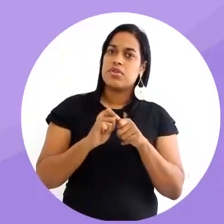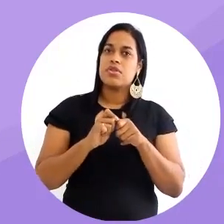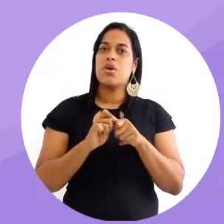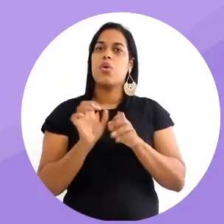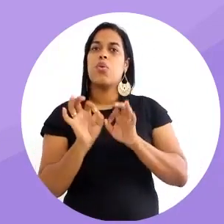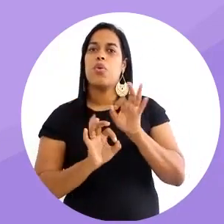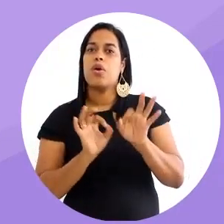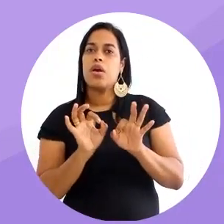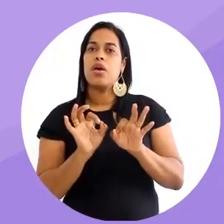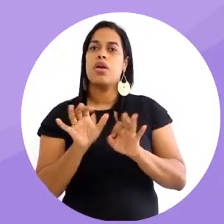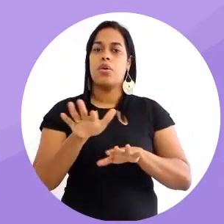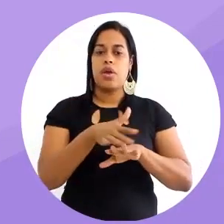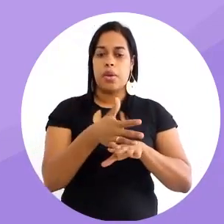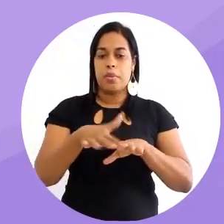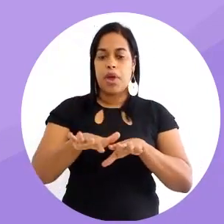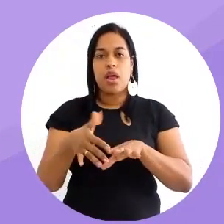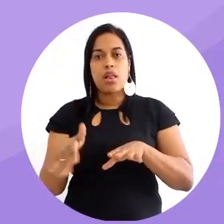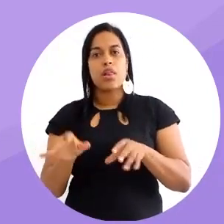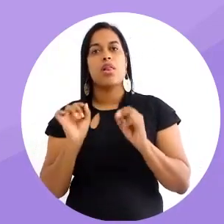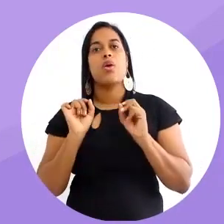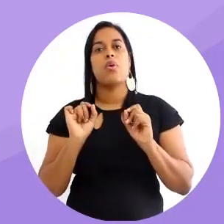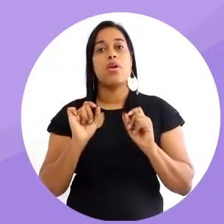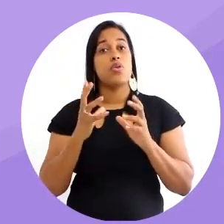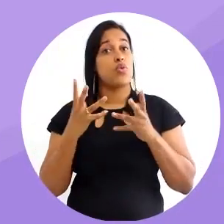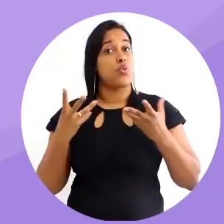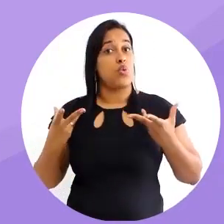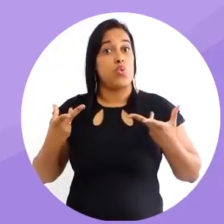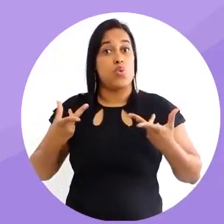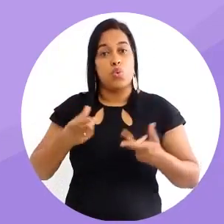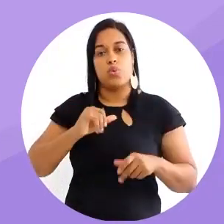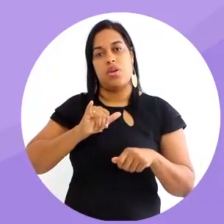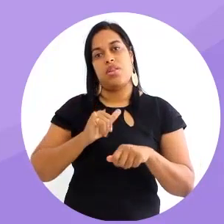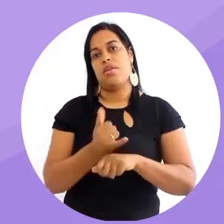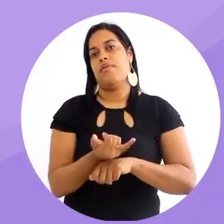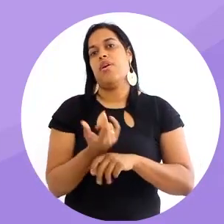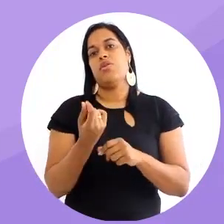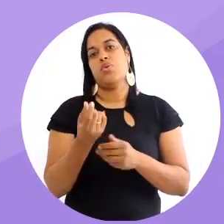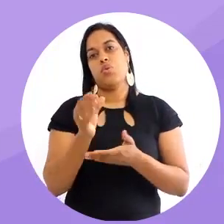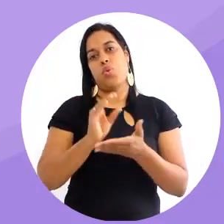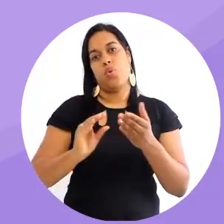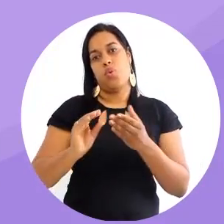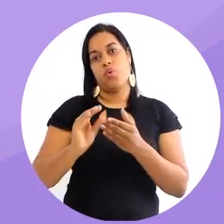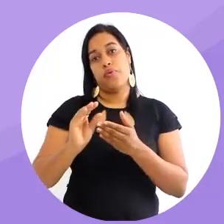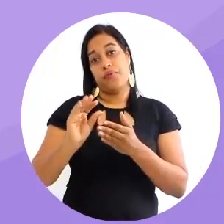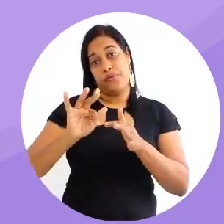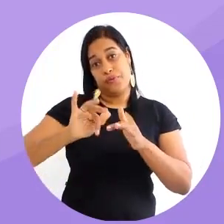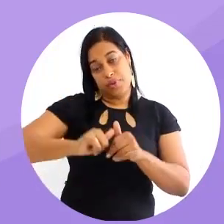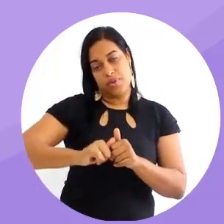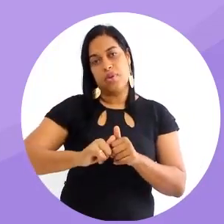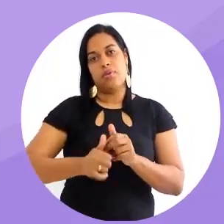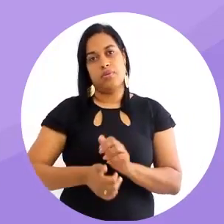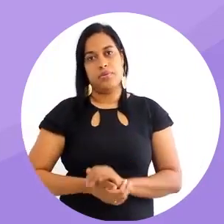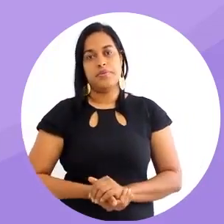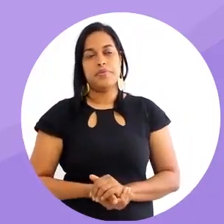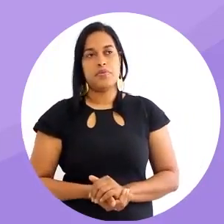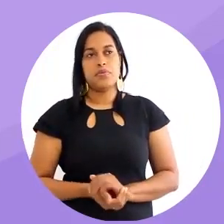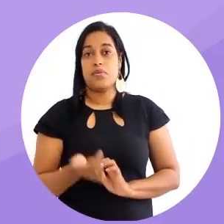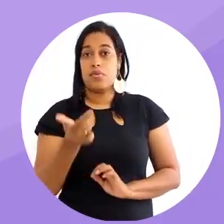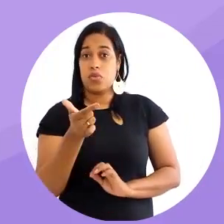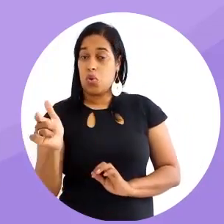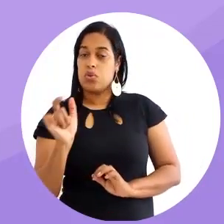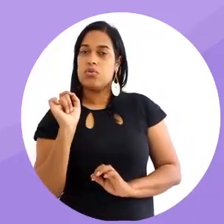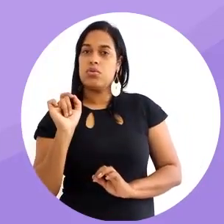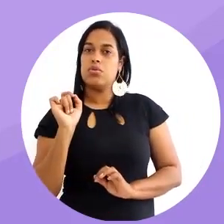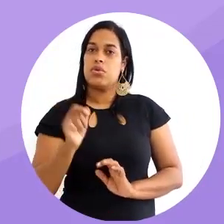fazer um nivelamento, uma camada de massa? Esses elementos vão interferir no custo final do acabamento.